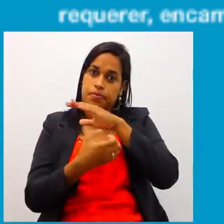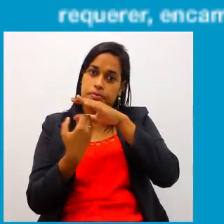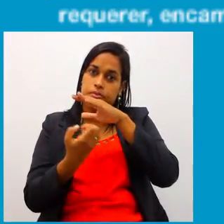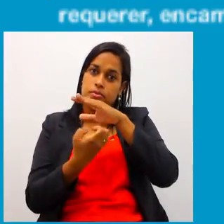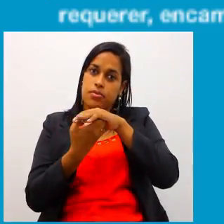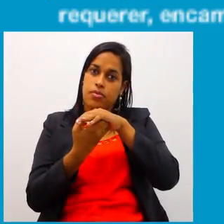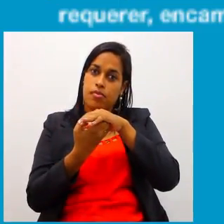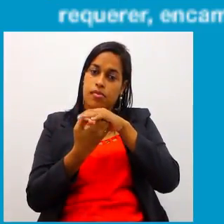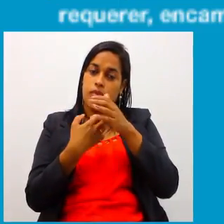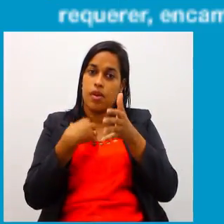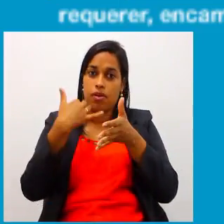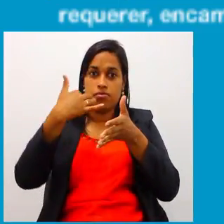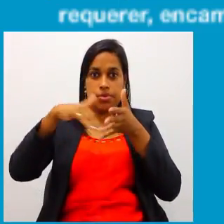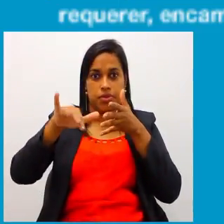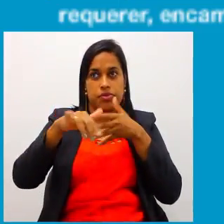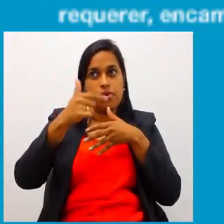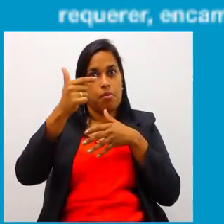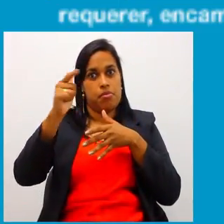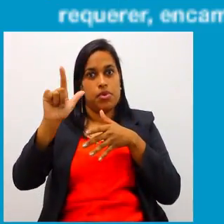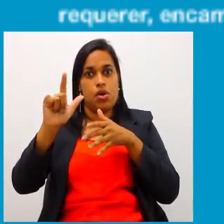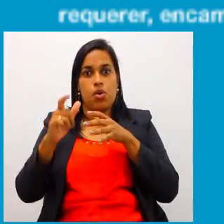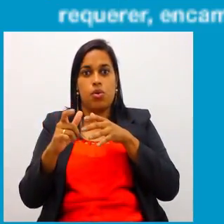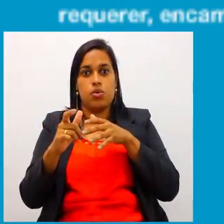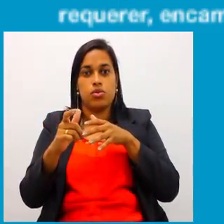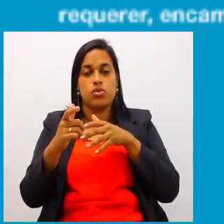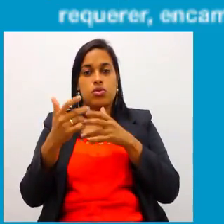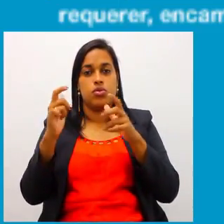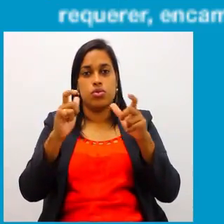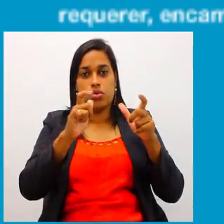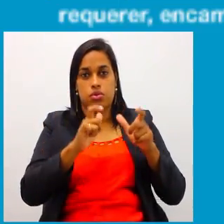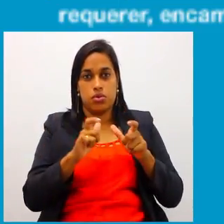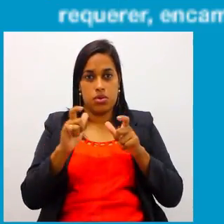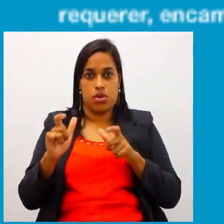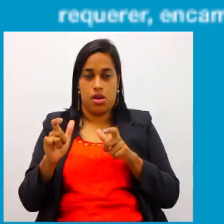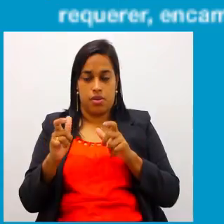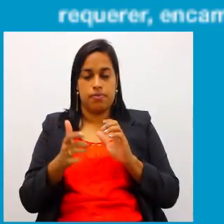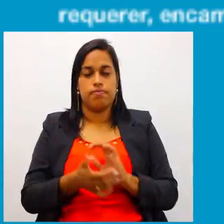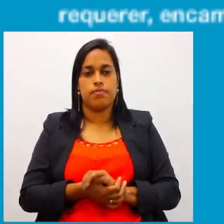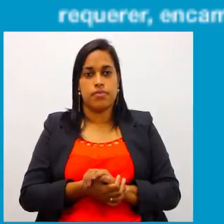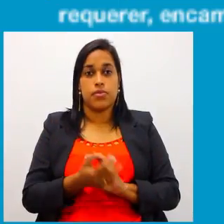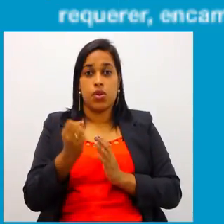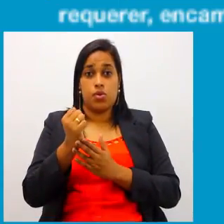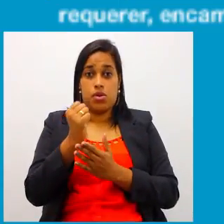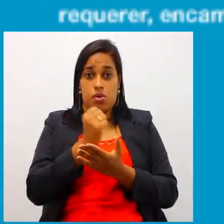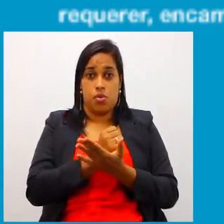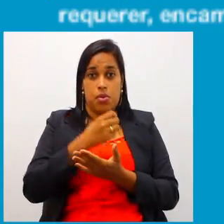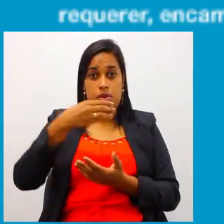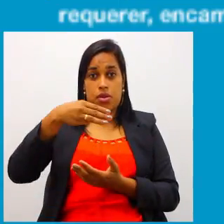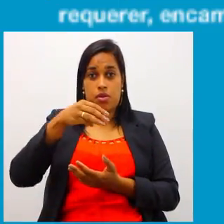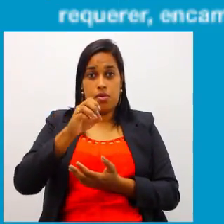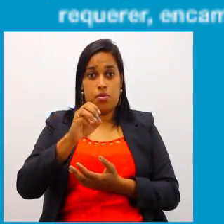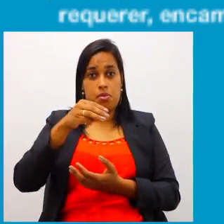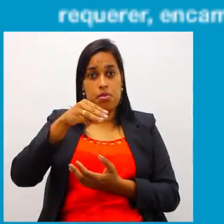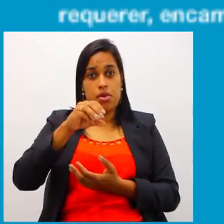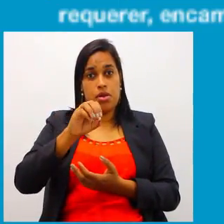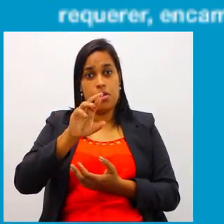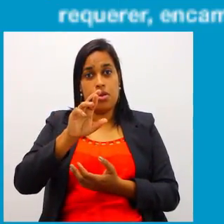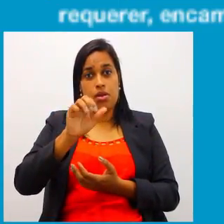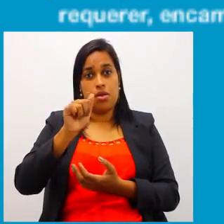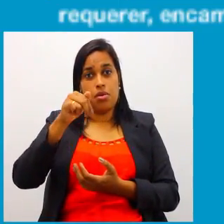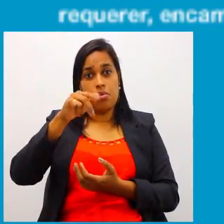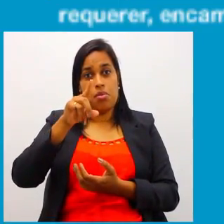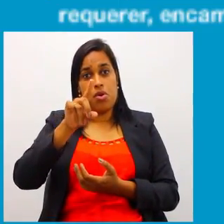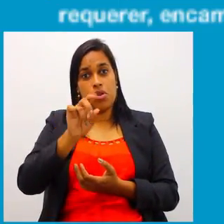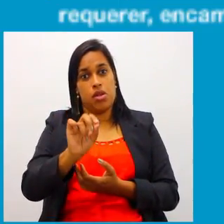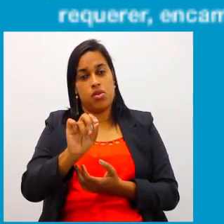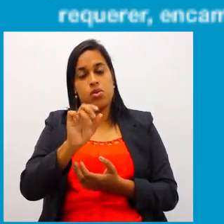enviar para um órgão ou uma entidade externo à organização. E o outro documento é o memorando, que é o